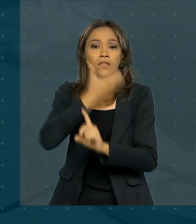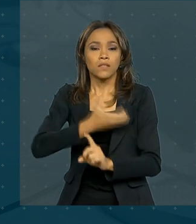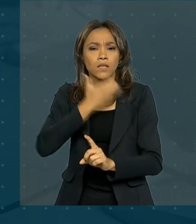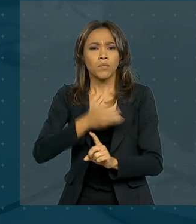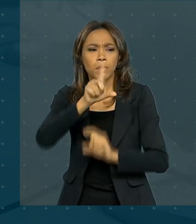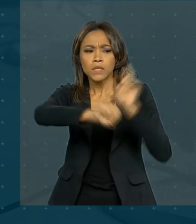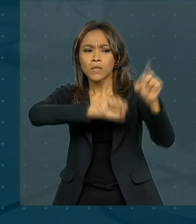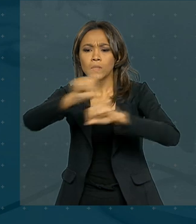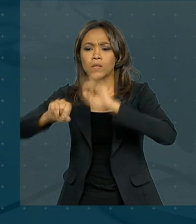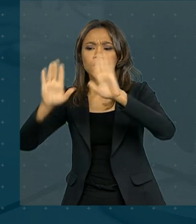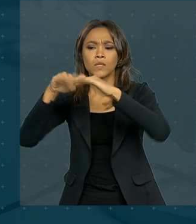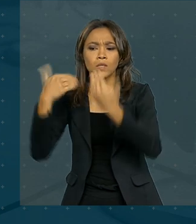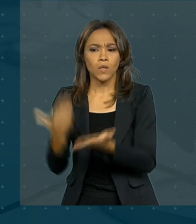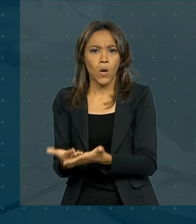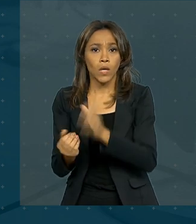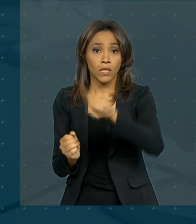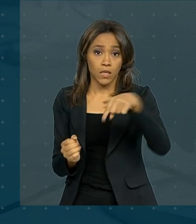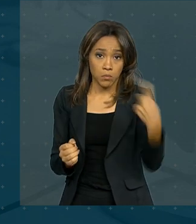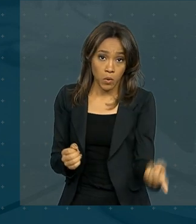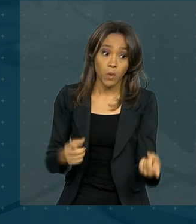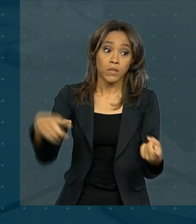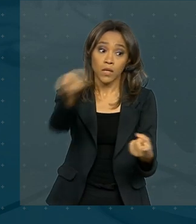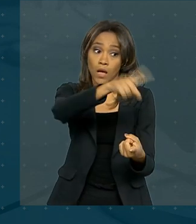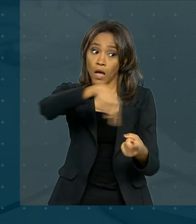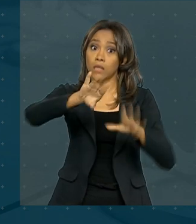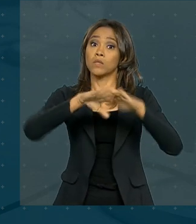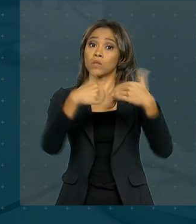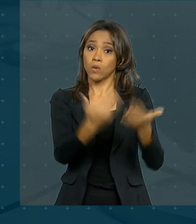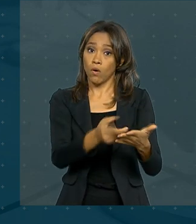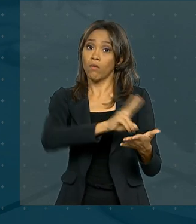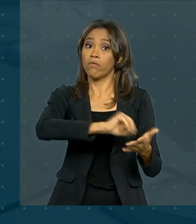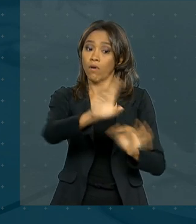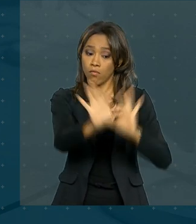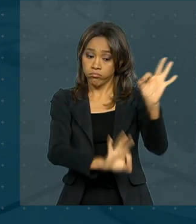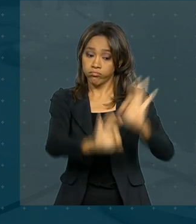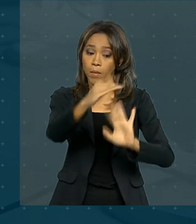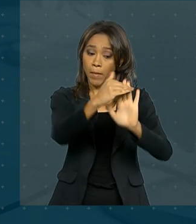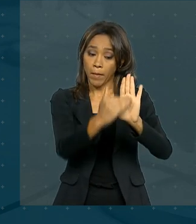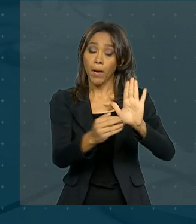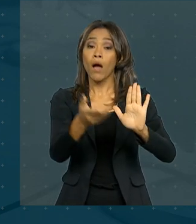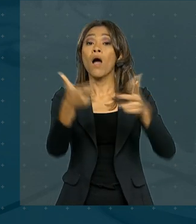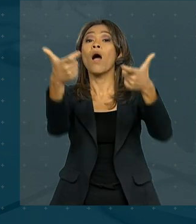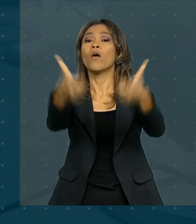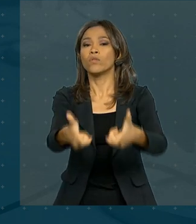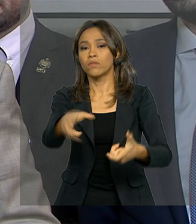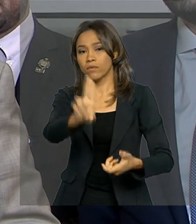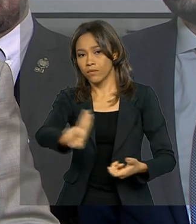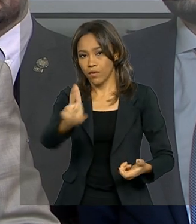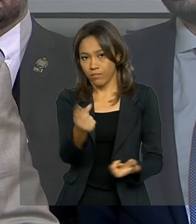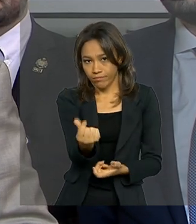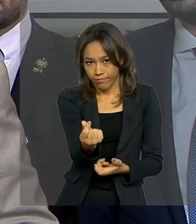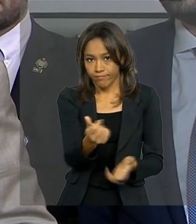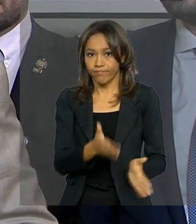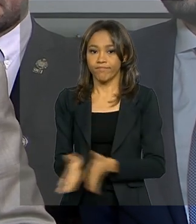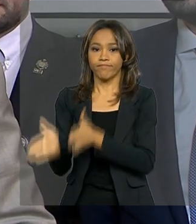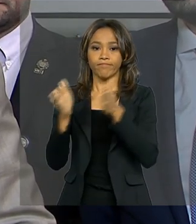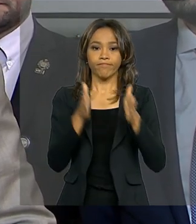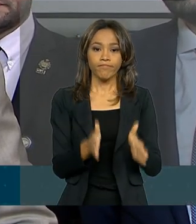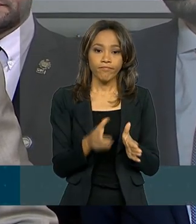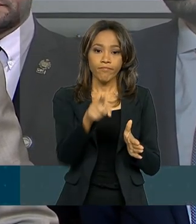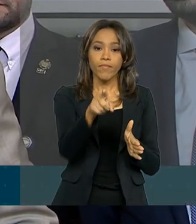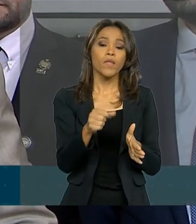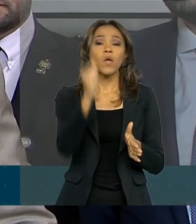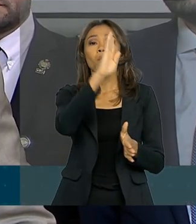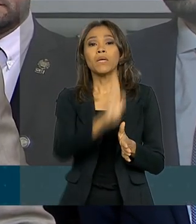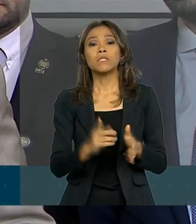contempladas. Depois, cabe às escolas formularem um plano para mostrar onde o dinheiro será aplicado. O Brasil precisa entrar na